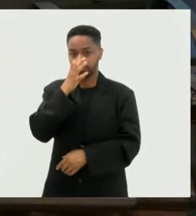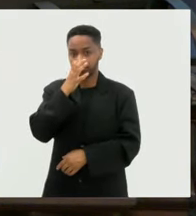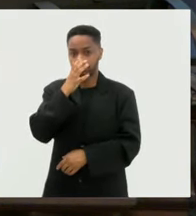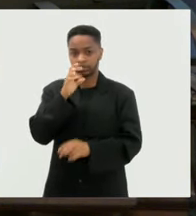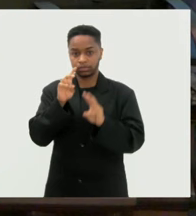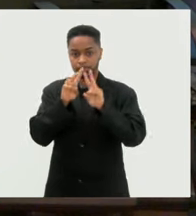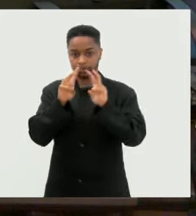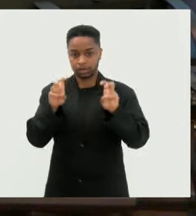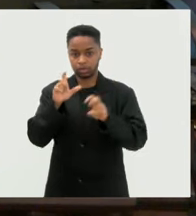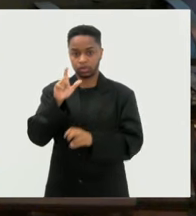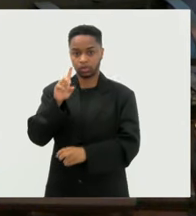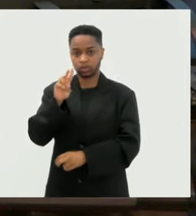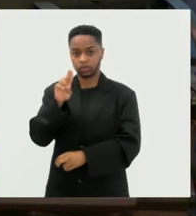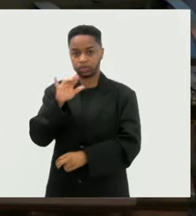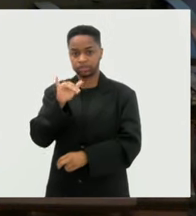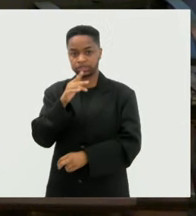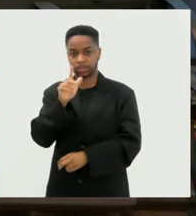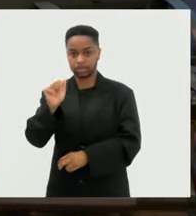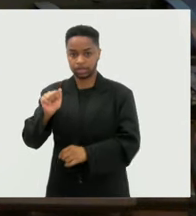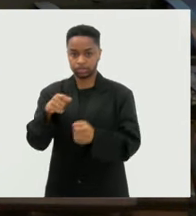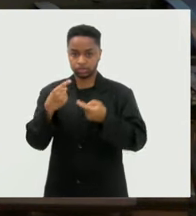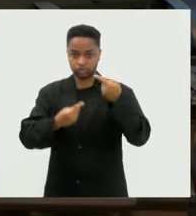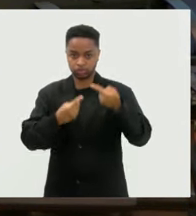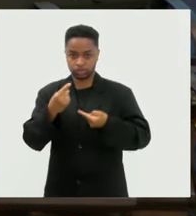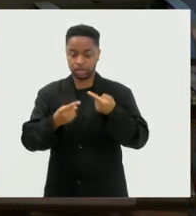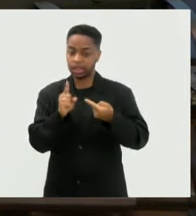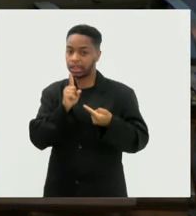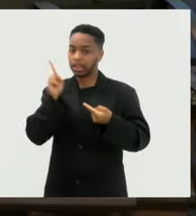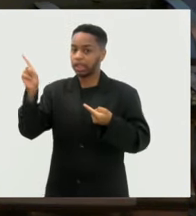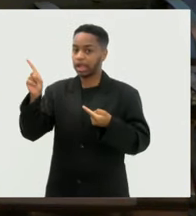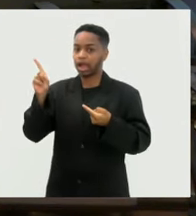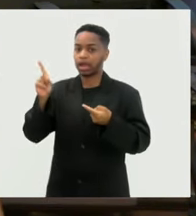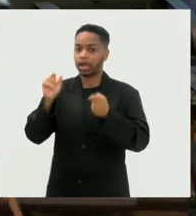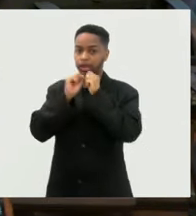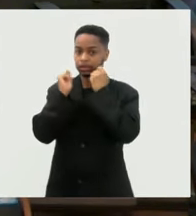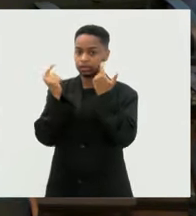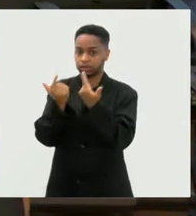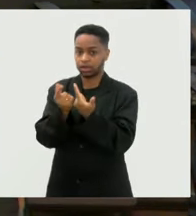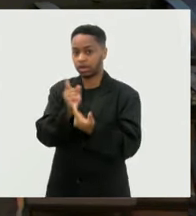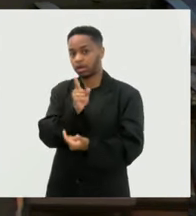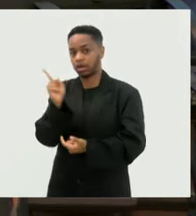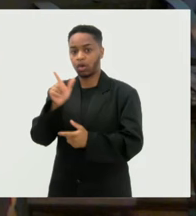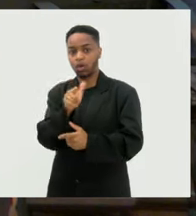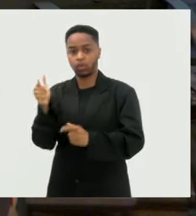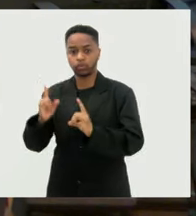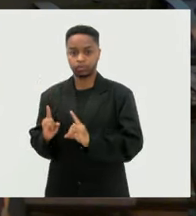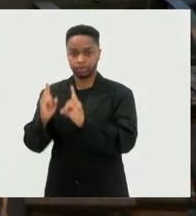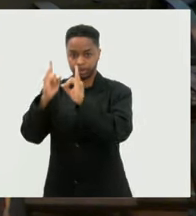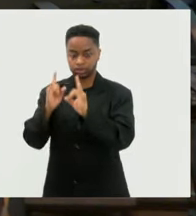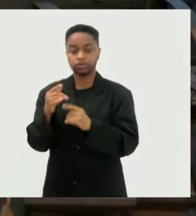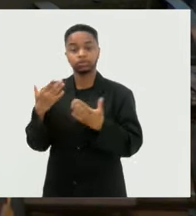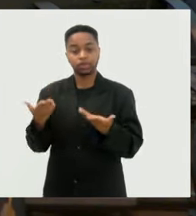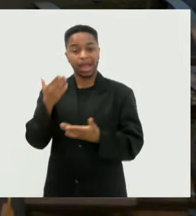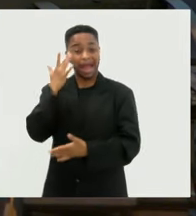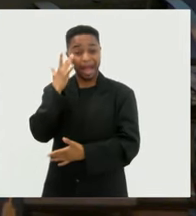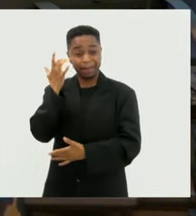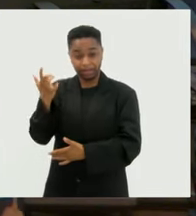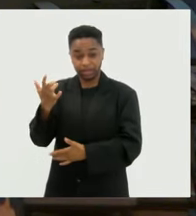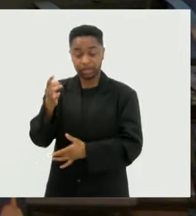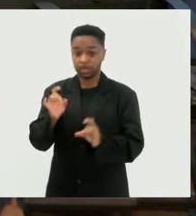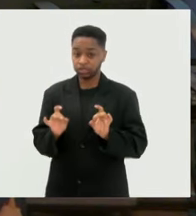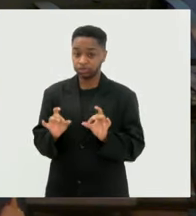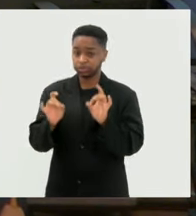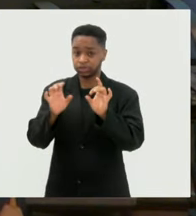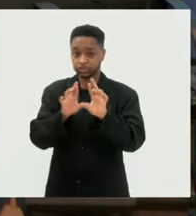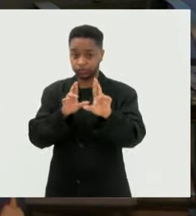Lucinha, vai ser lá no Alerjão. Então, repetindo, amanhã, 10h30, excepcionalmente, será